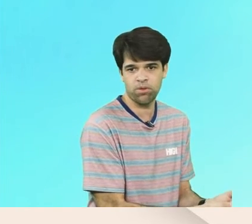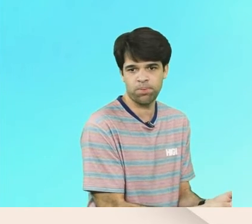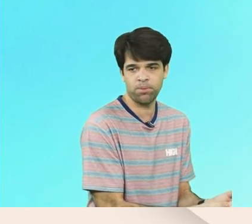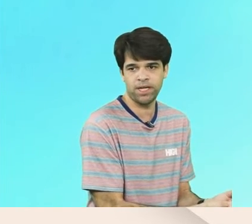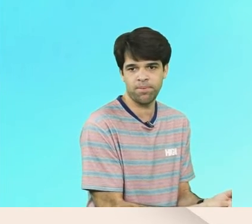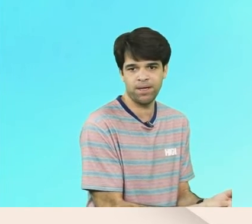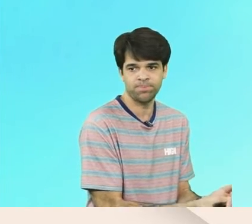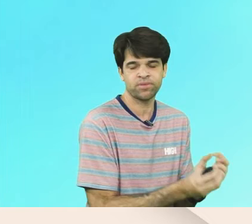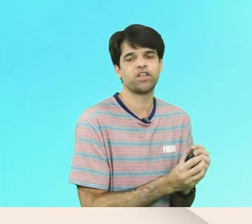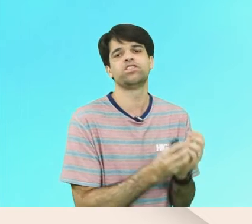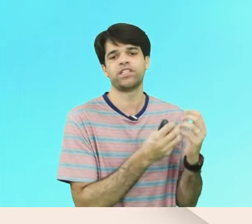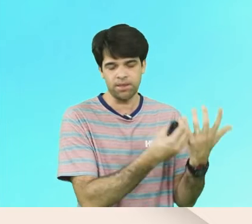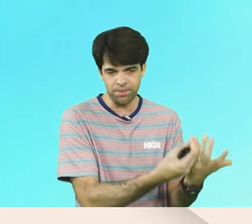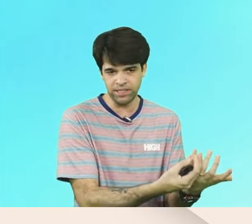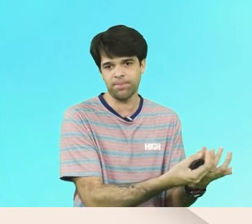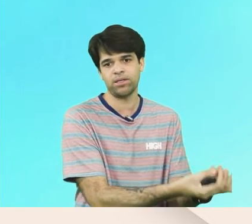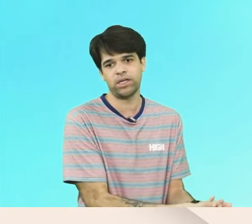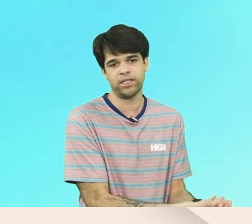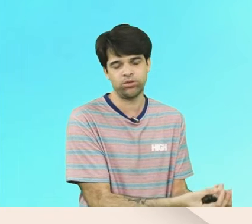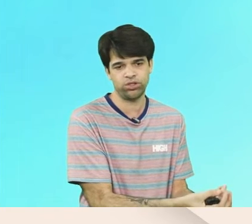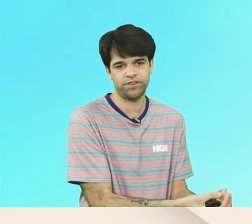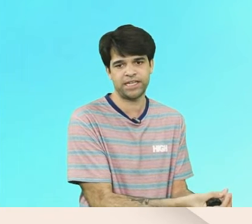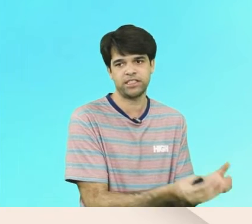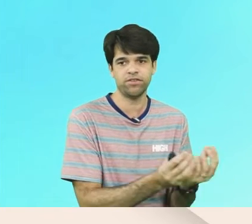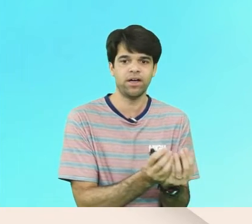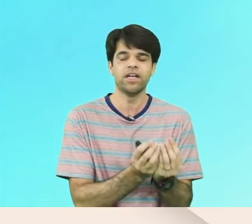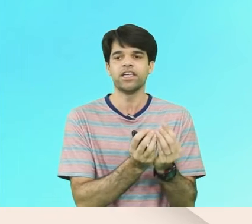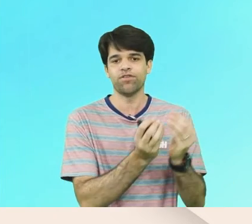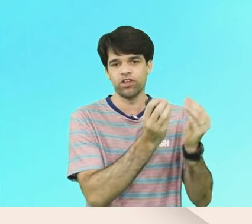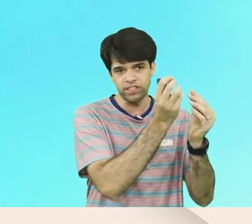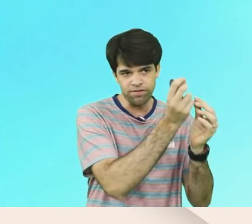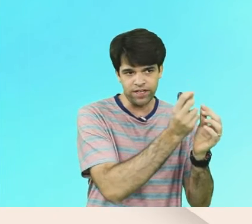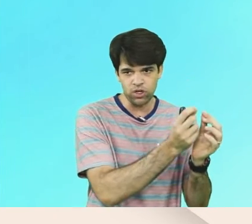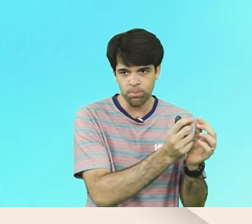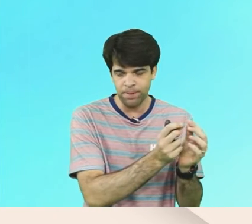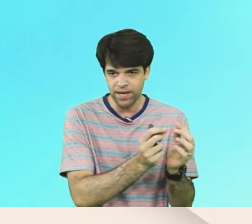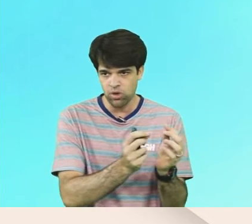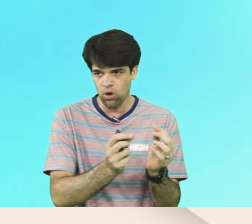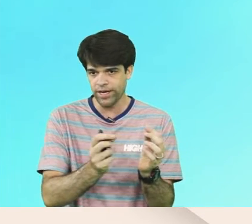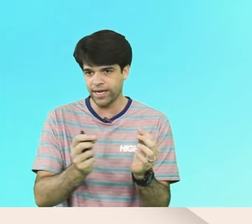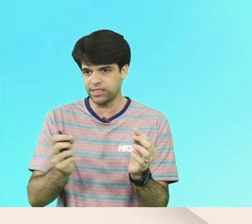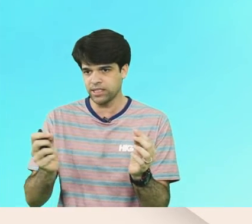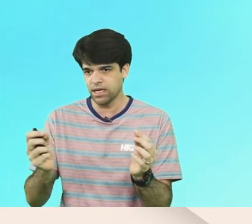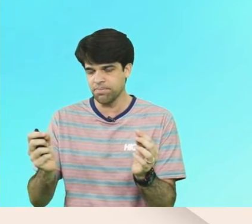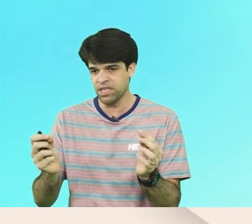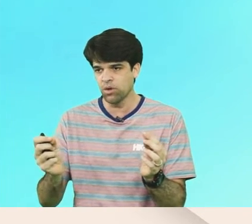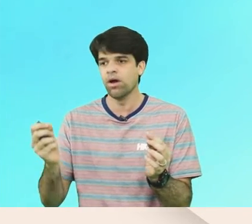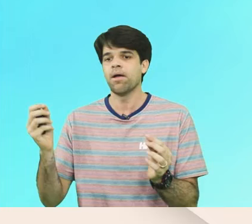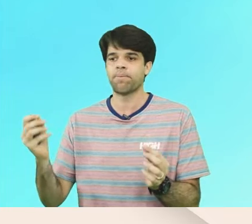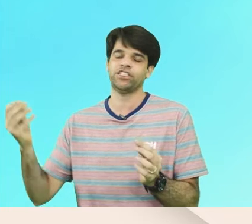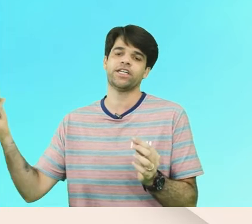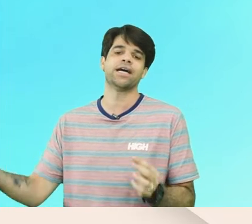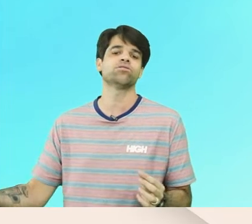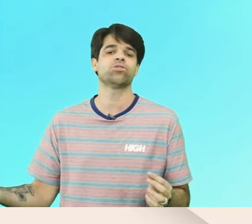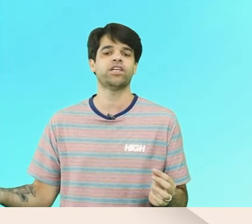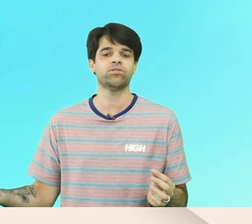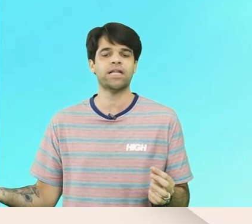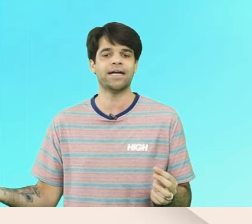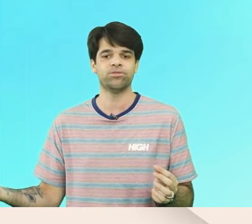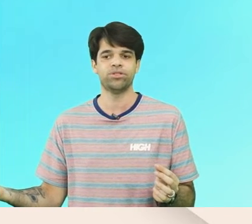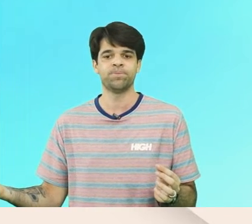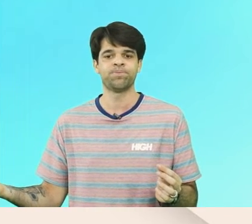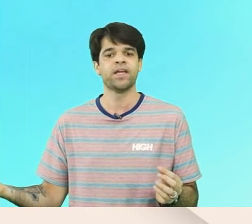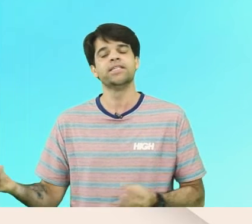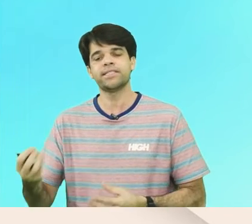tua situação problema, que você também trabalhou lá na justificativa, e você vai percorrer esse caminho para chegar nos